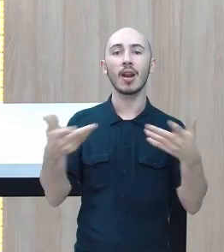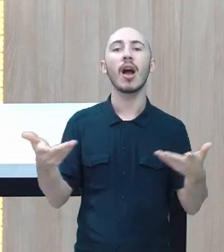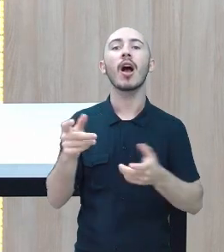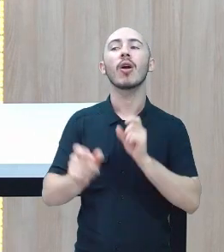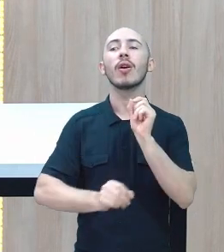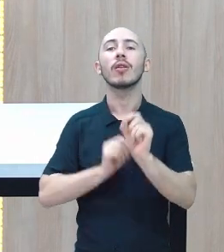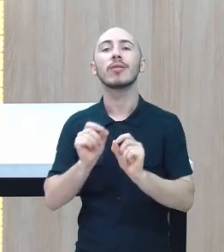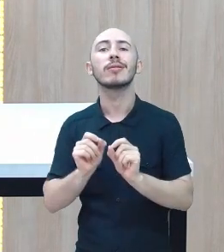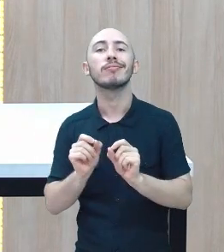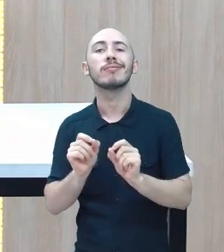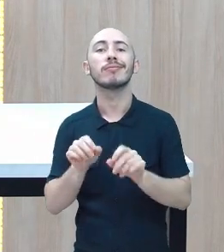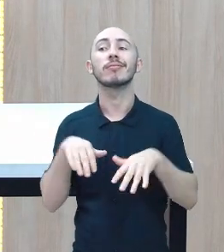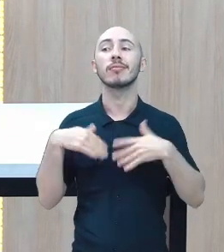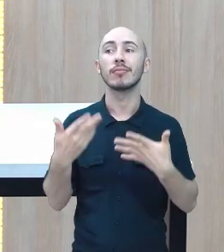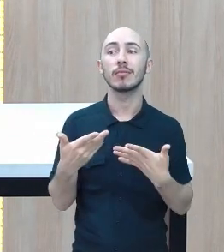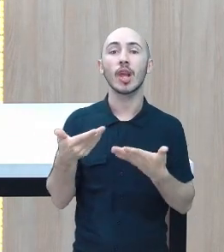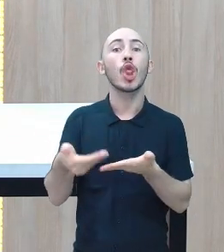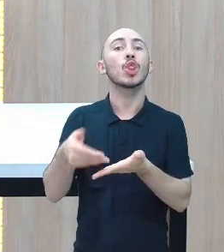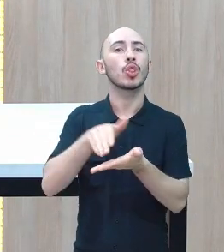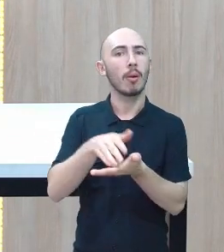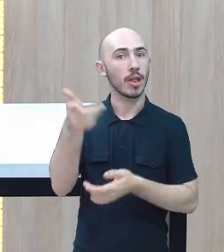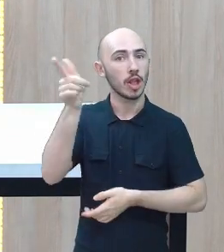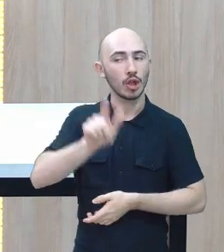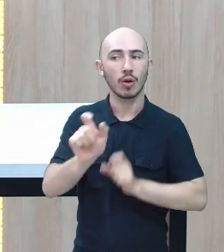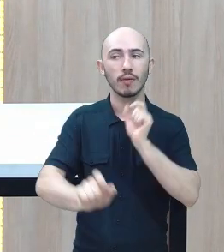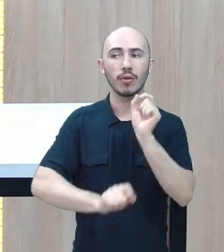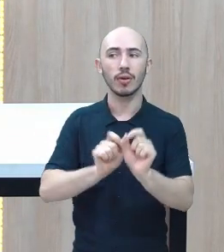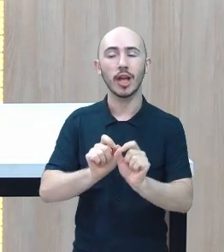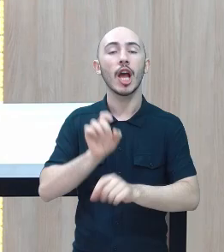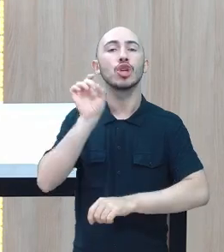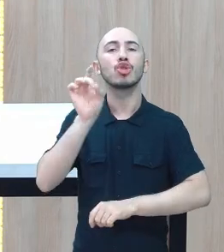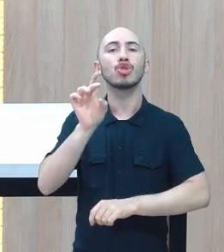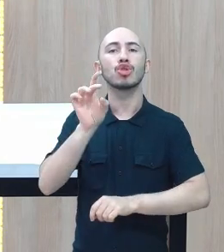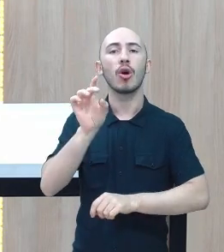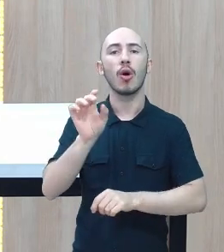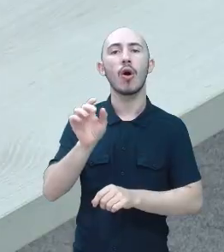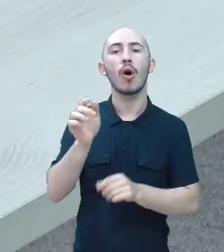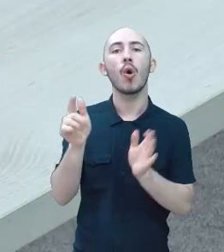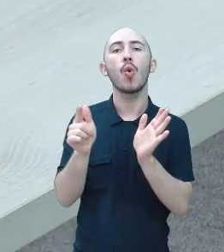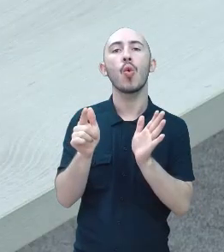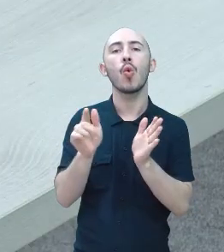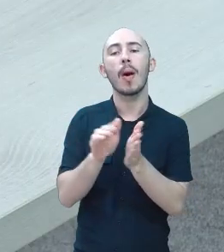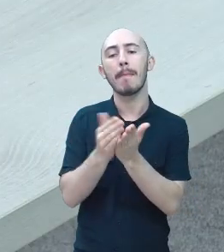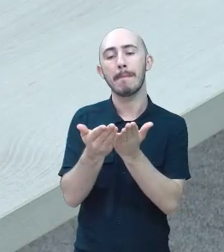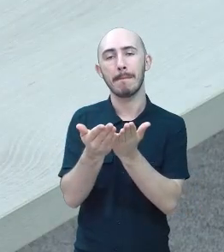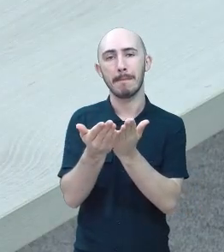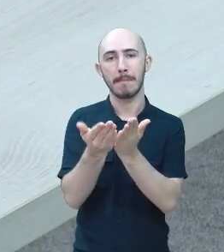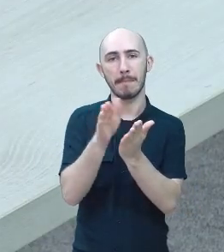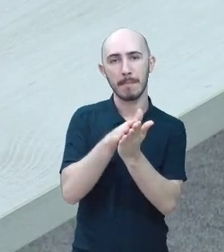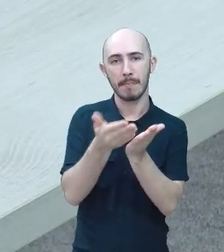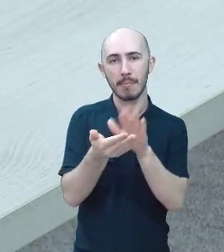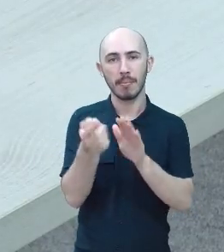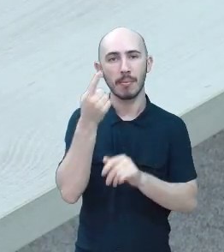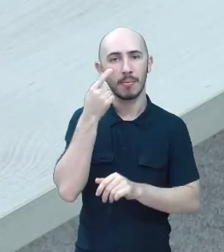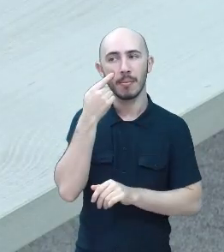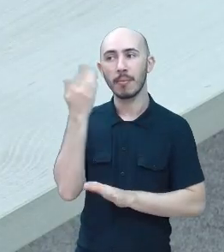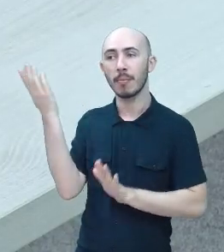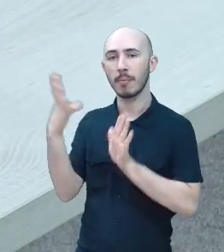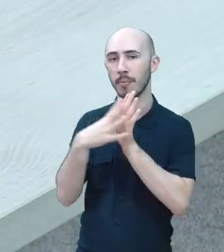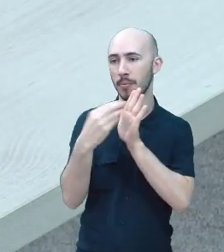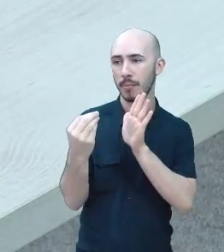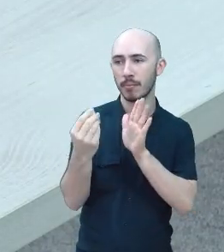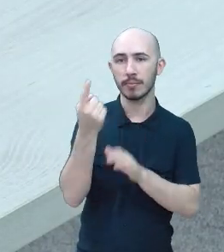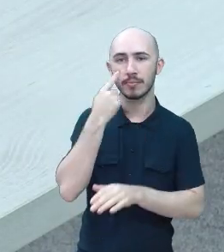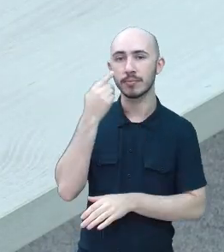Agora, a gente vai dobrar novamente só essas pontas, tá? Você vai dobrar